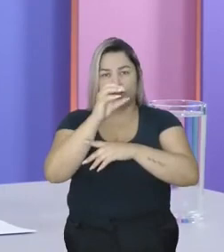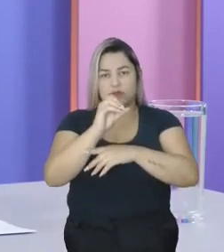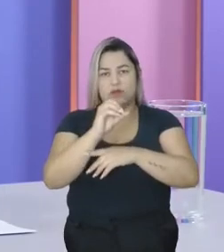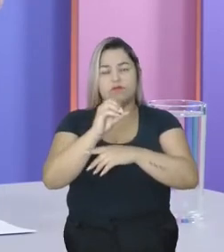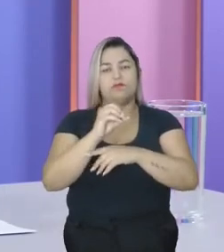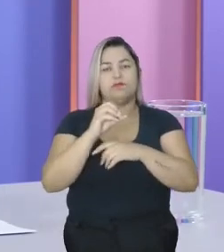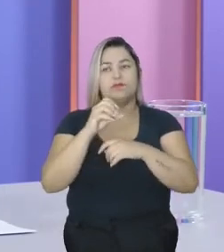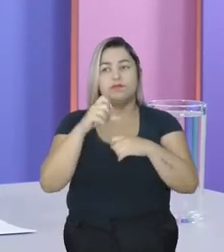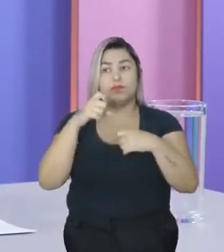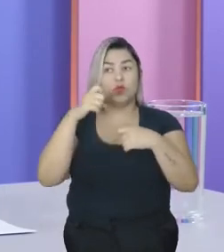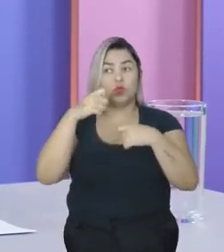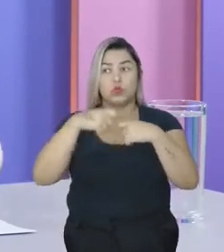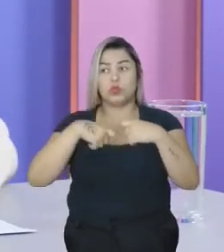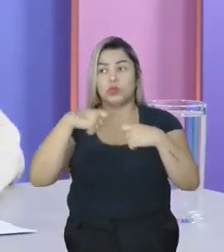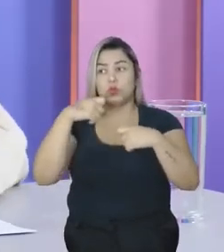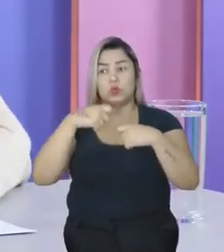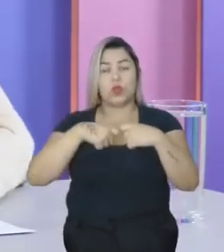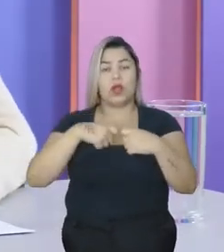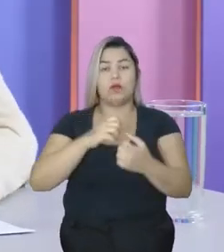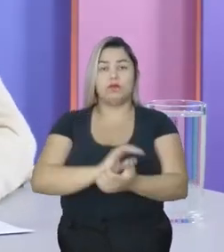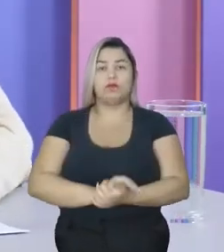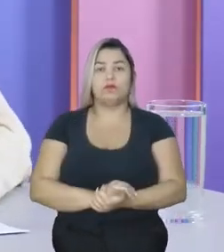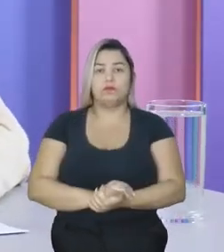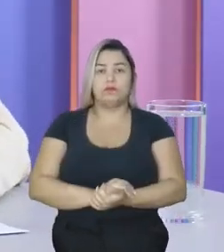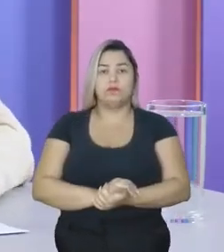gente tem